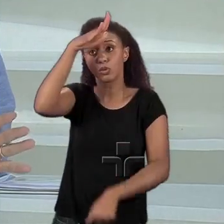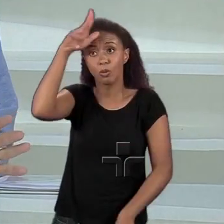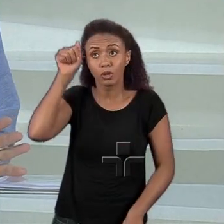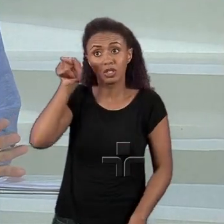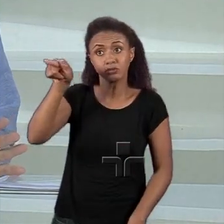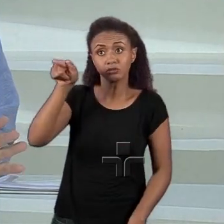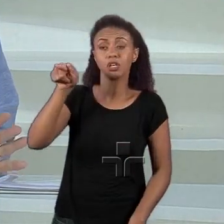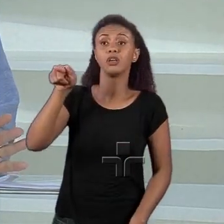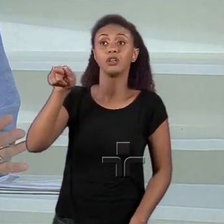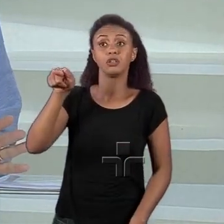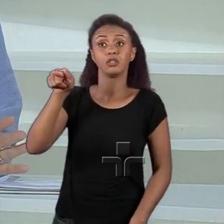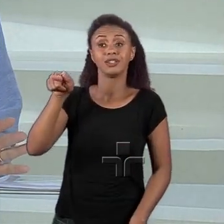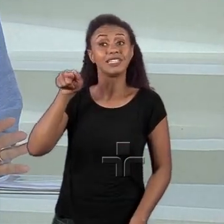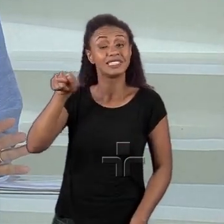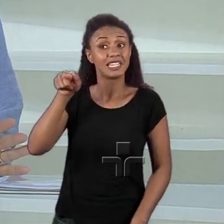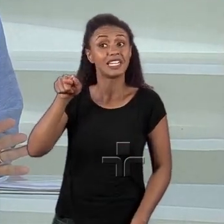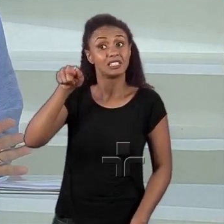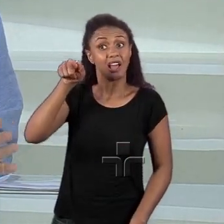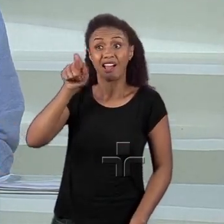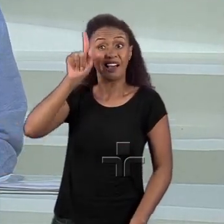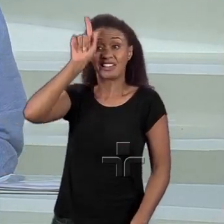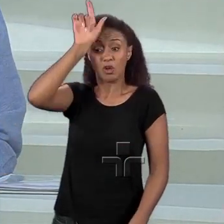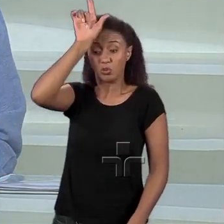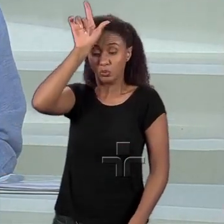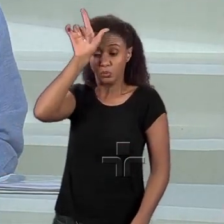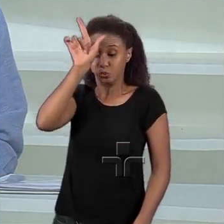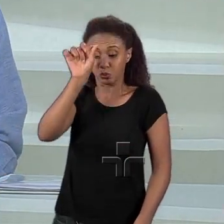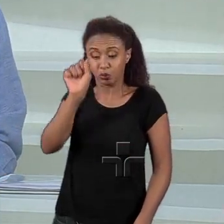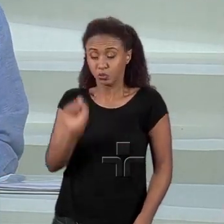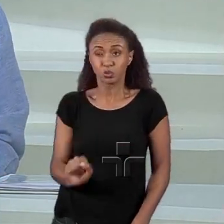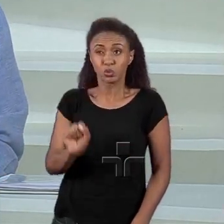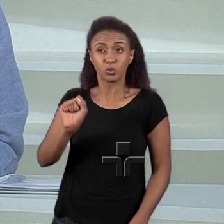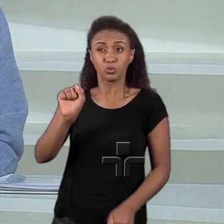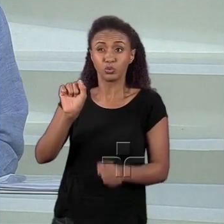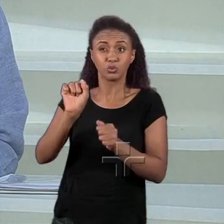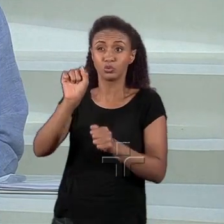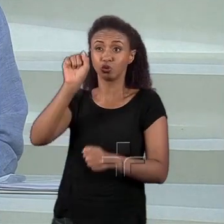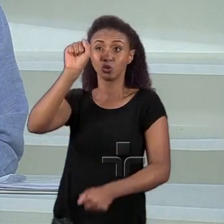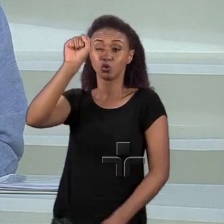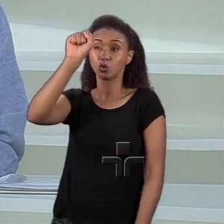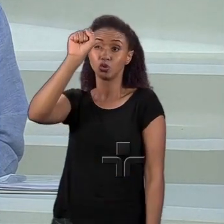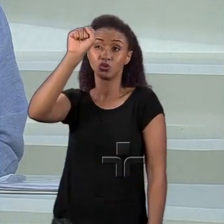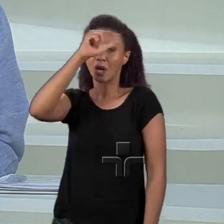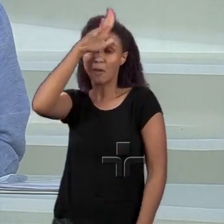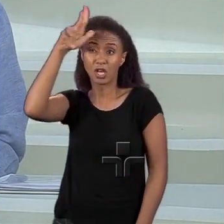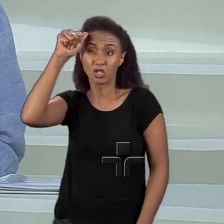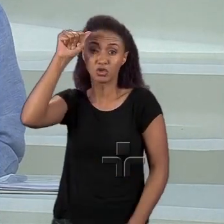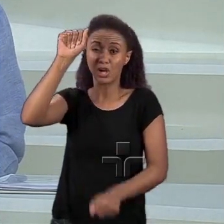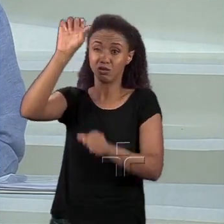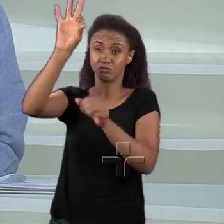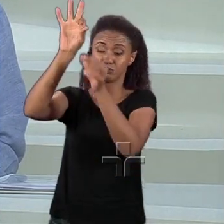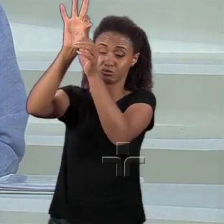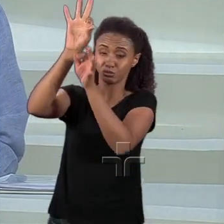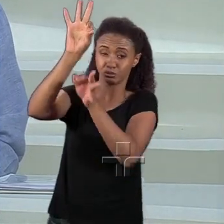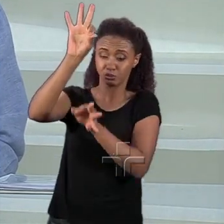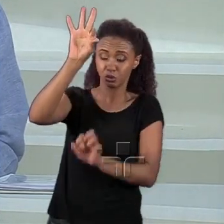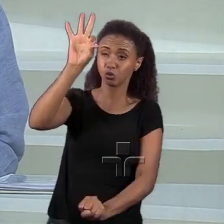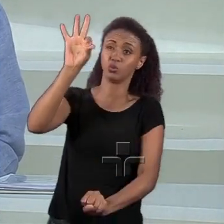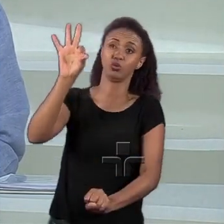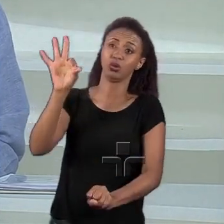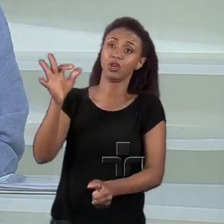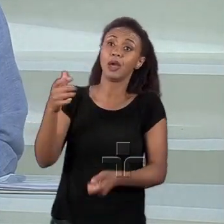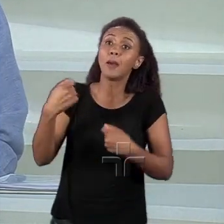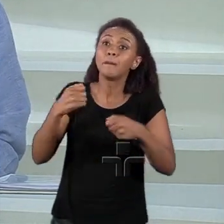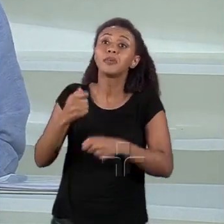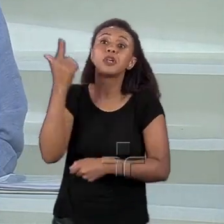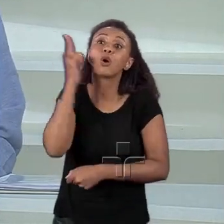é a grande novidade que nós estamos colocando aqui. Regiões comandadas por uma autoridade nacional da saúde que dê condições do SUS funcionar bem